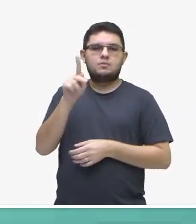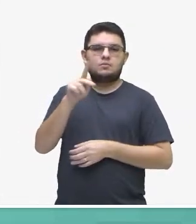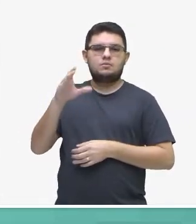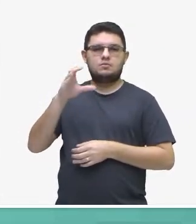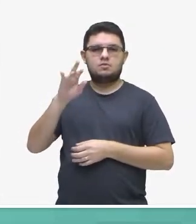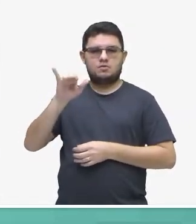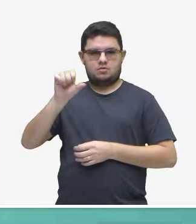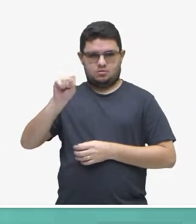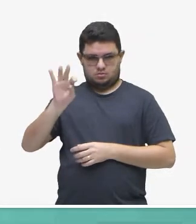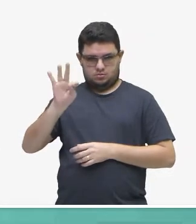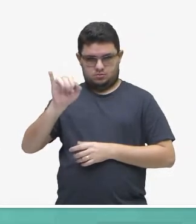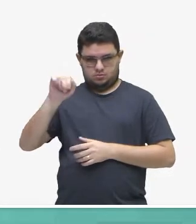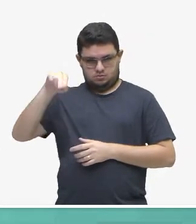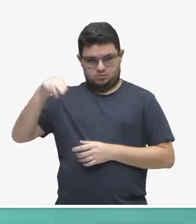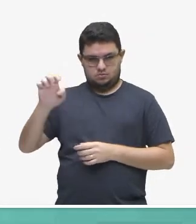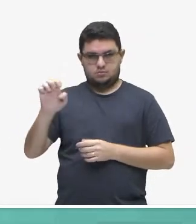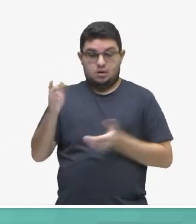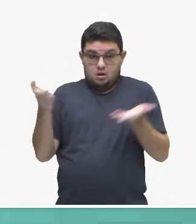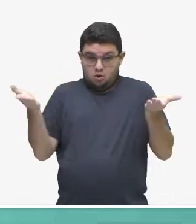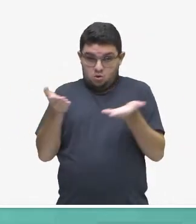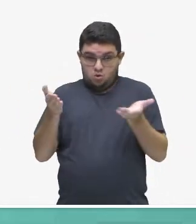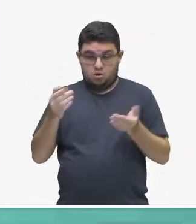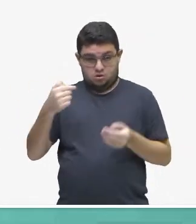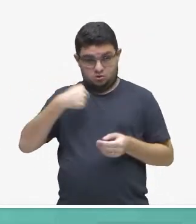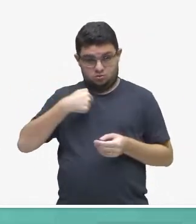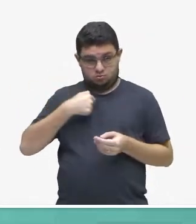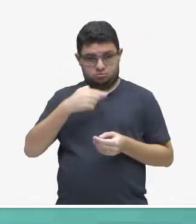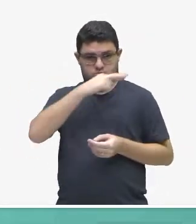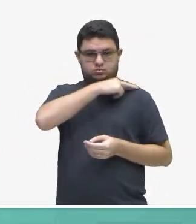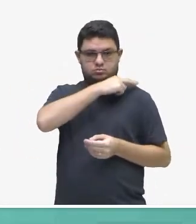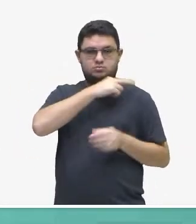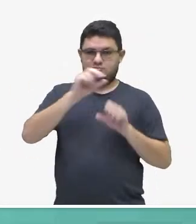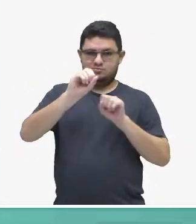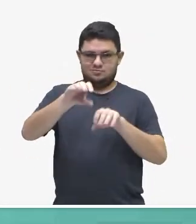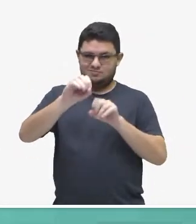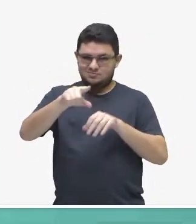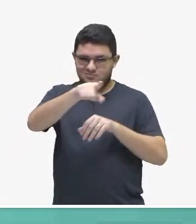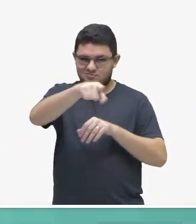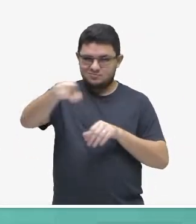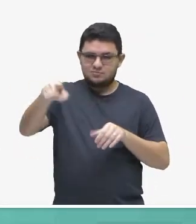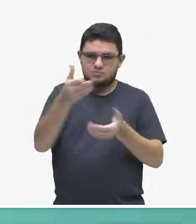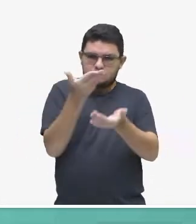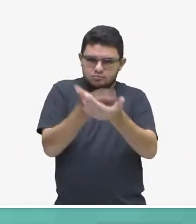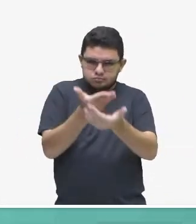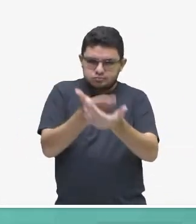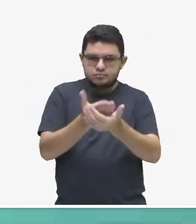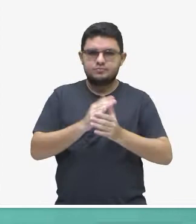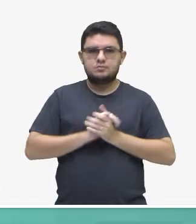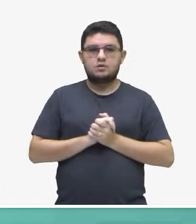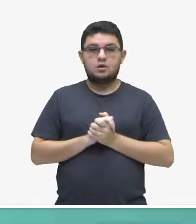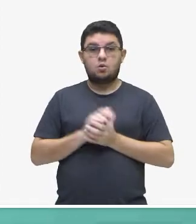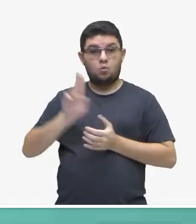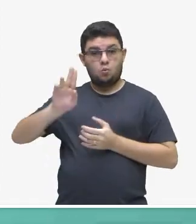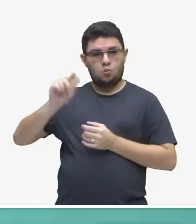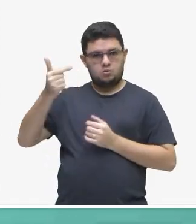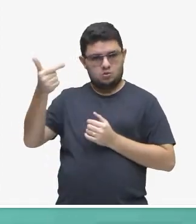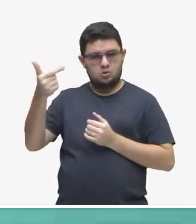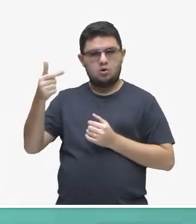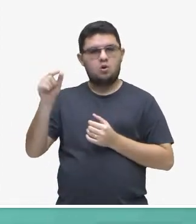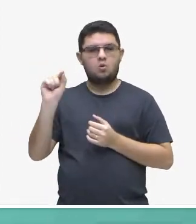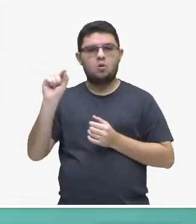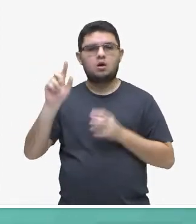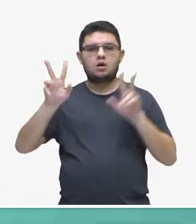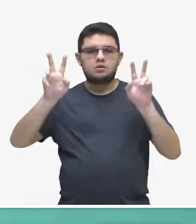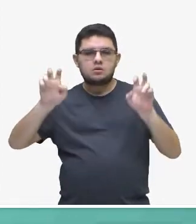Para a gente continuar os nossos estudos, né? Estamos falando durante essa unidade 2 toda sobre o presente simples, falando sobre rotina e